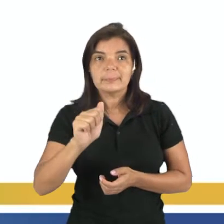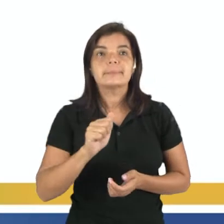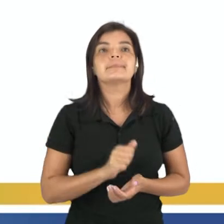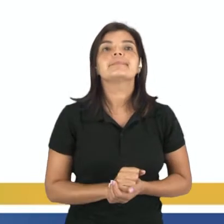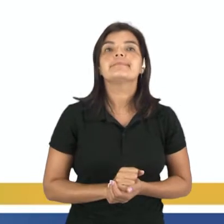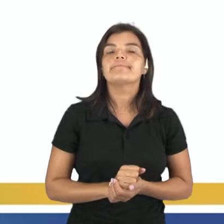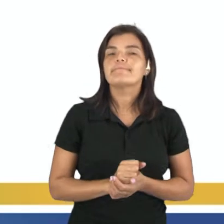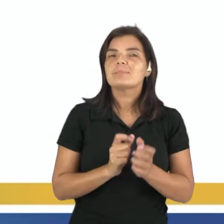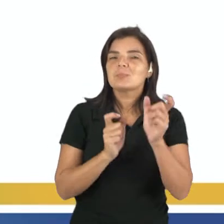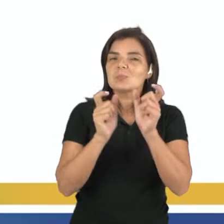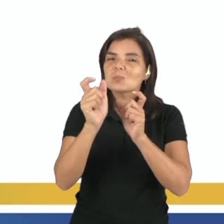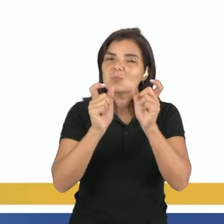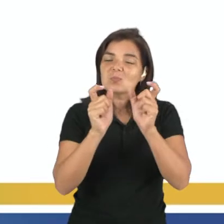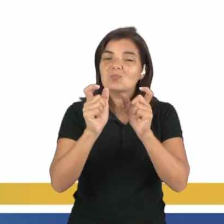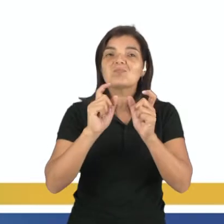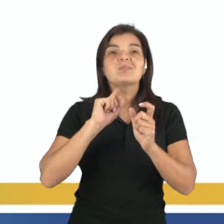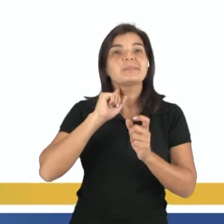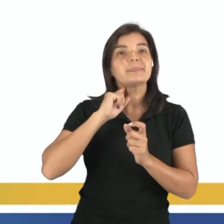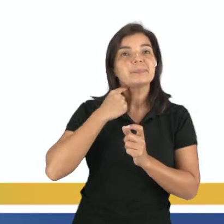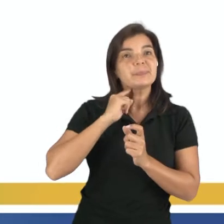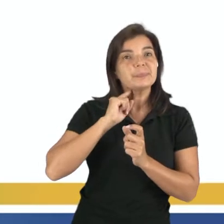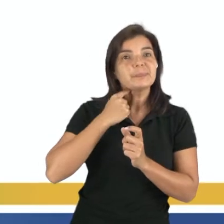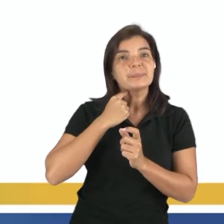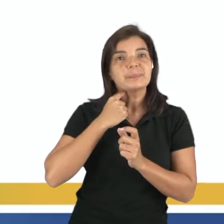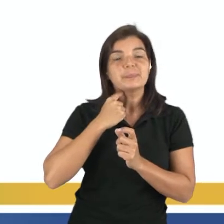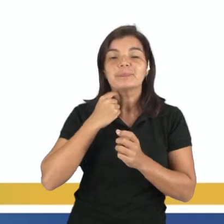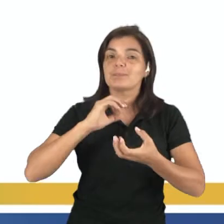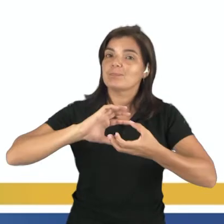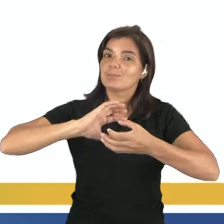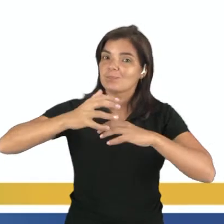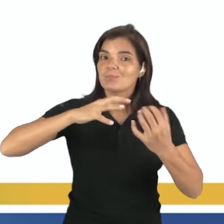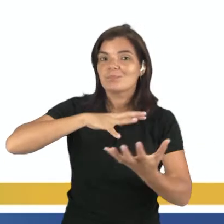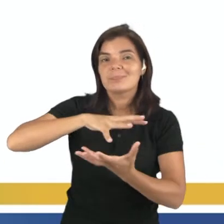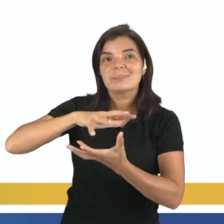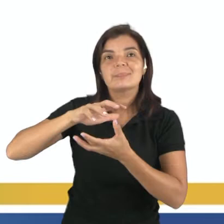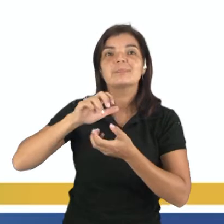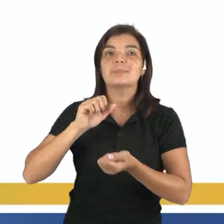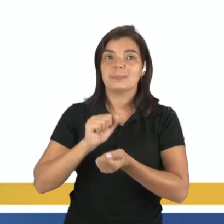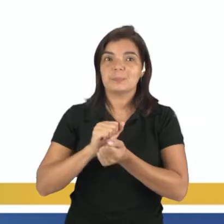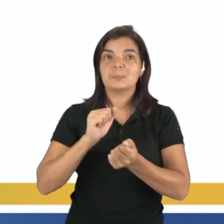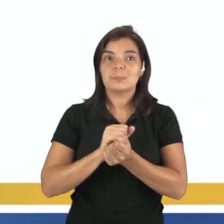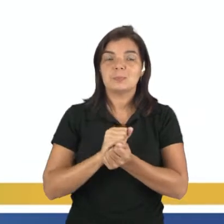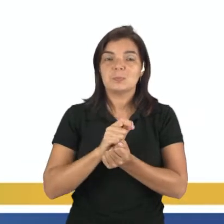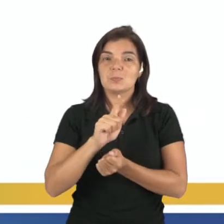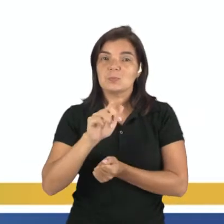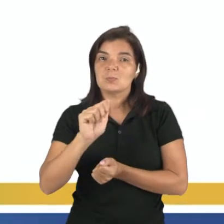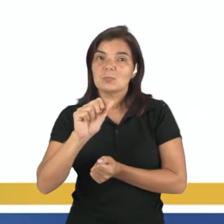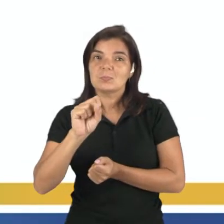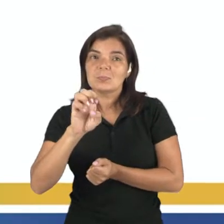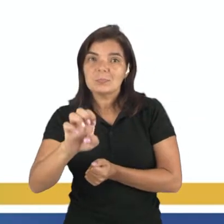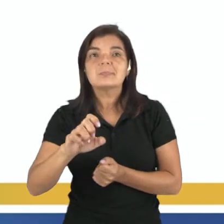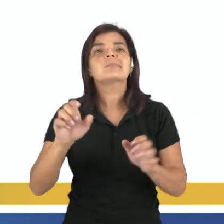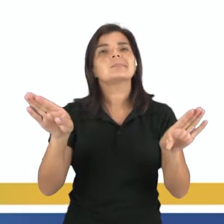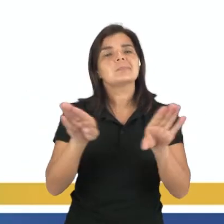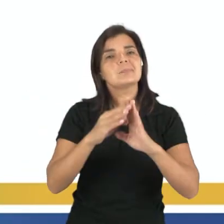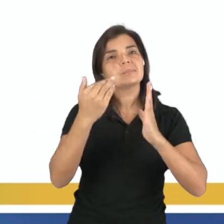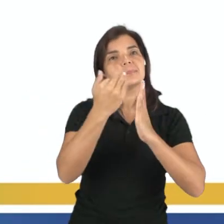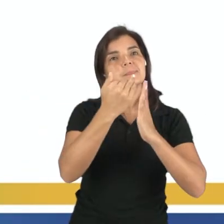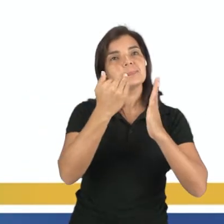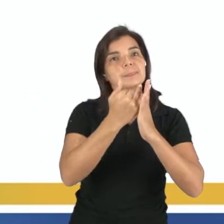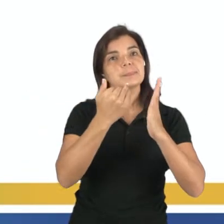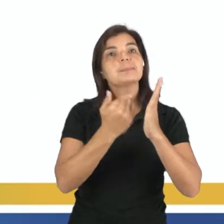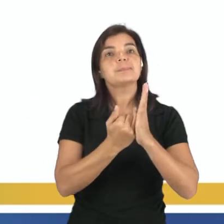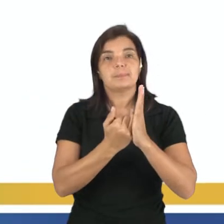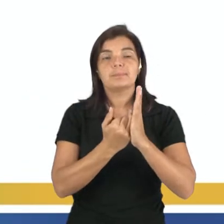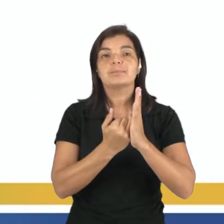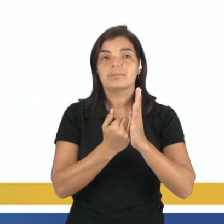dioxinas. E aí acaba que esses poluentes que não estão na atmosfera sob a forma de gases, eles também podem ser partículas